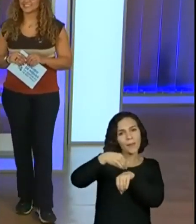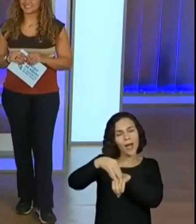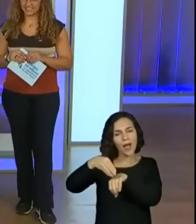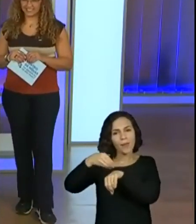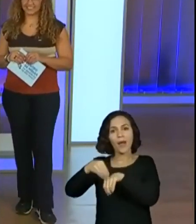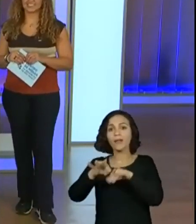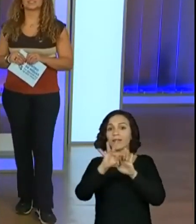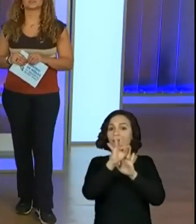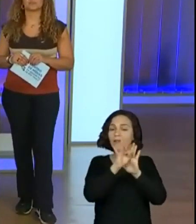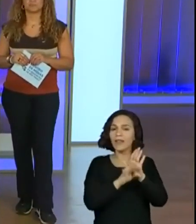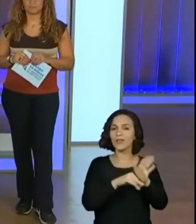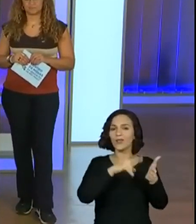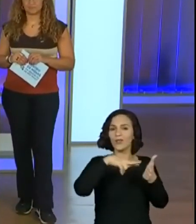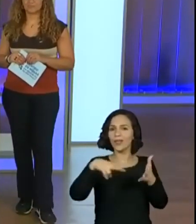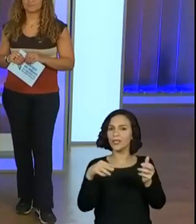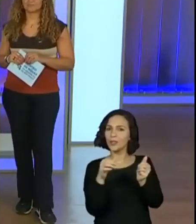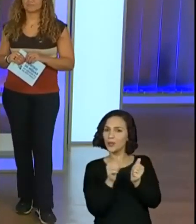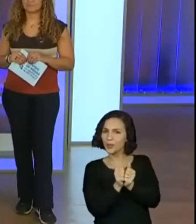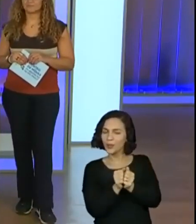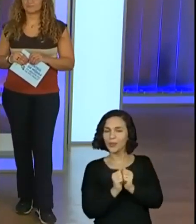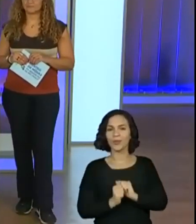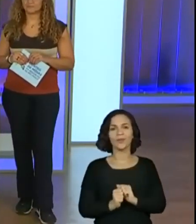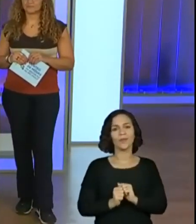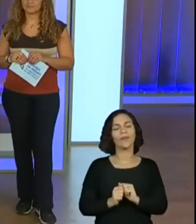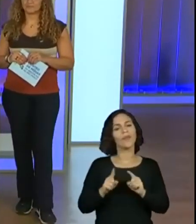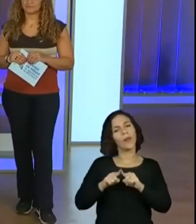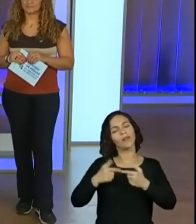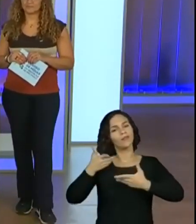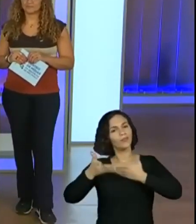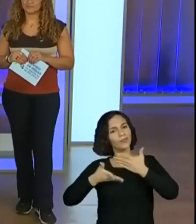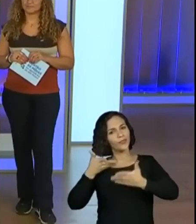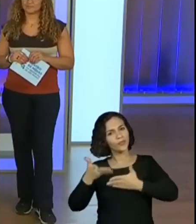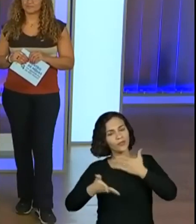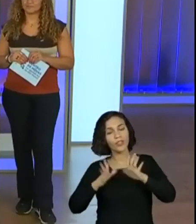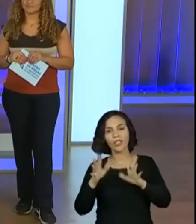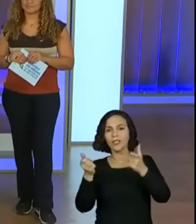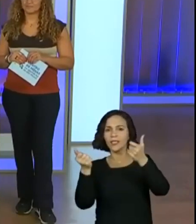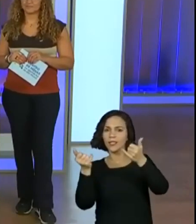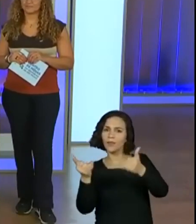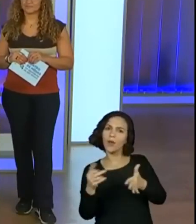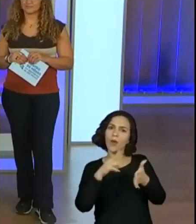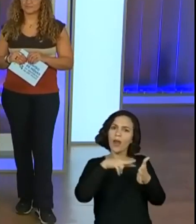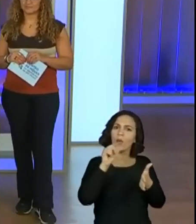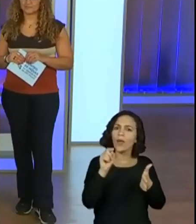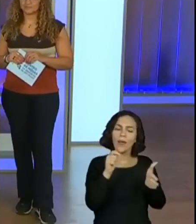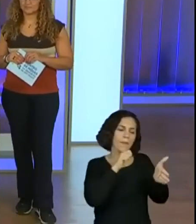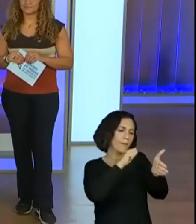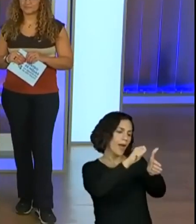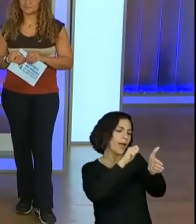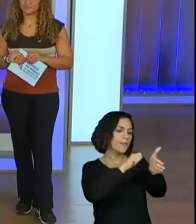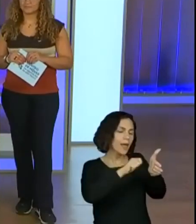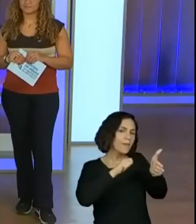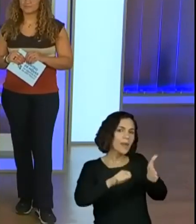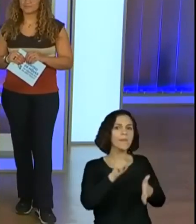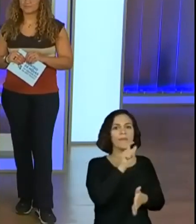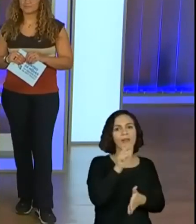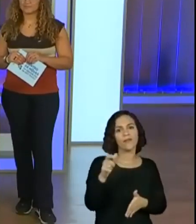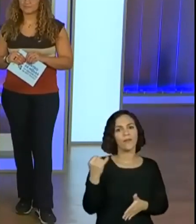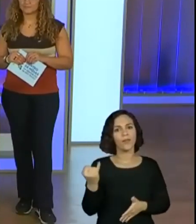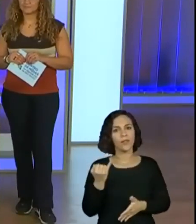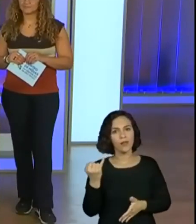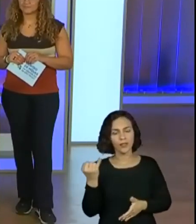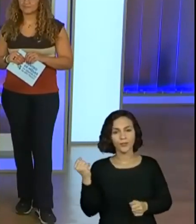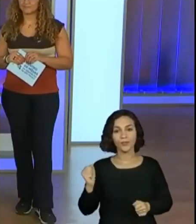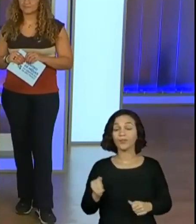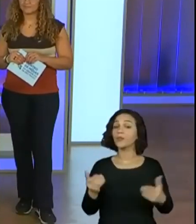tem feito leituras com vocês, já falado algumas coisas com relação à leitura, o que, que a gente vai marcando, anotando. Hoje a gente vai um